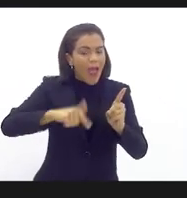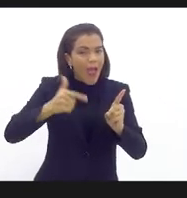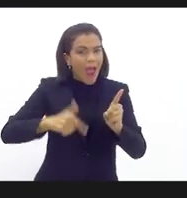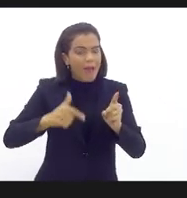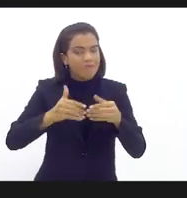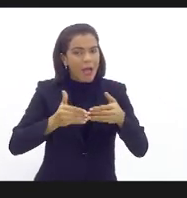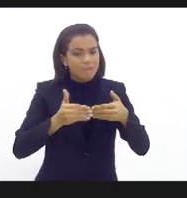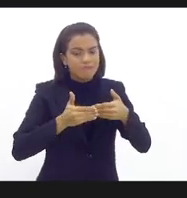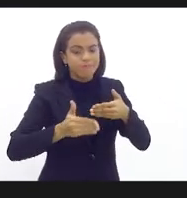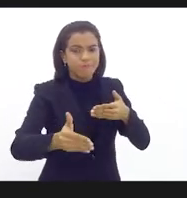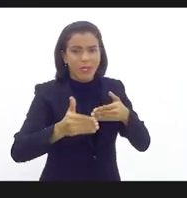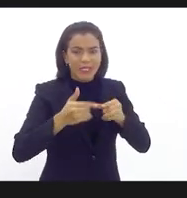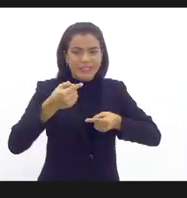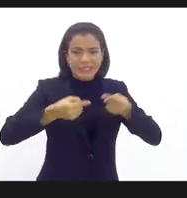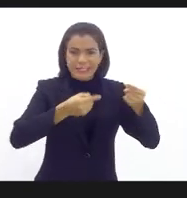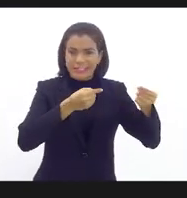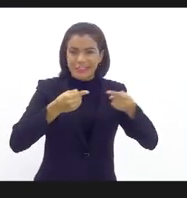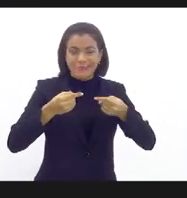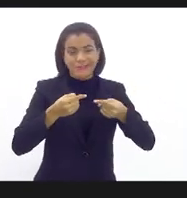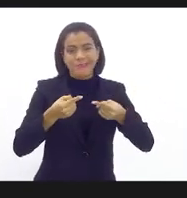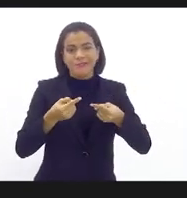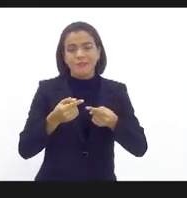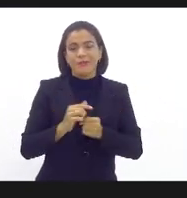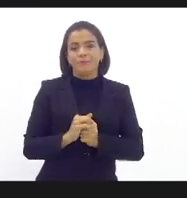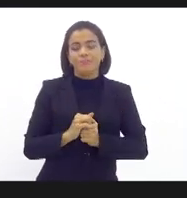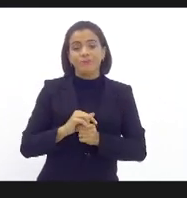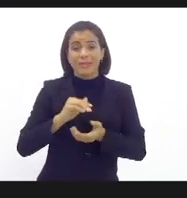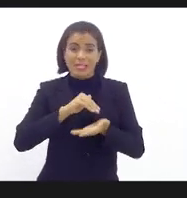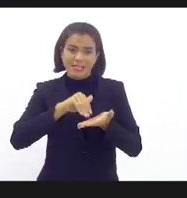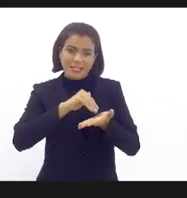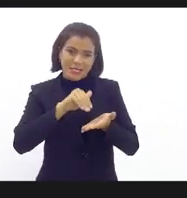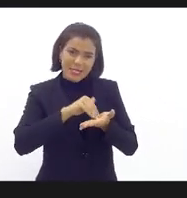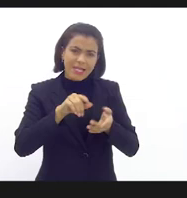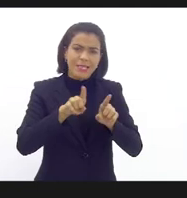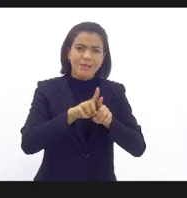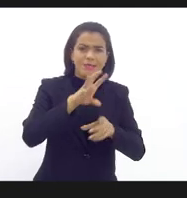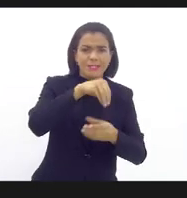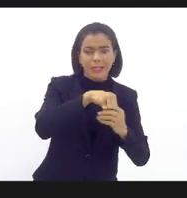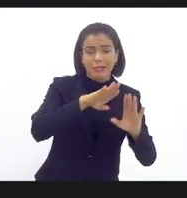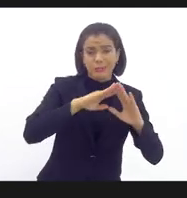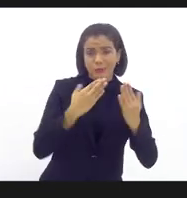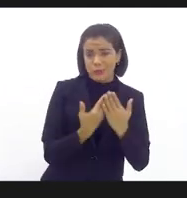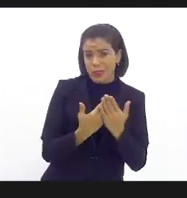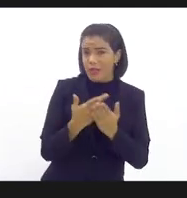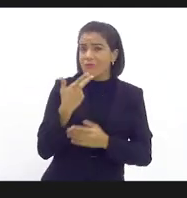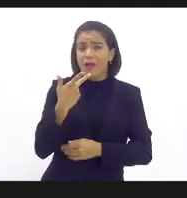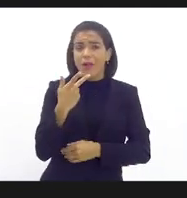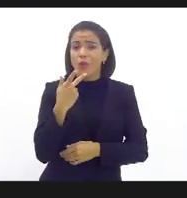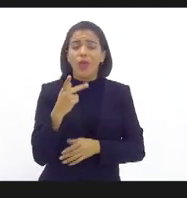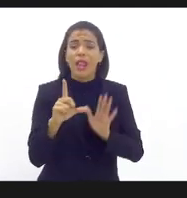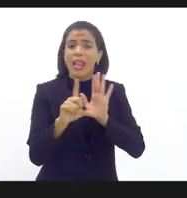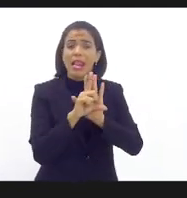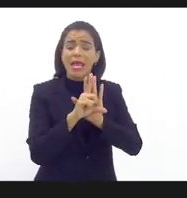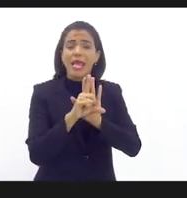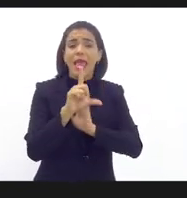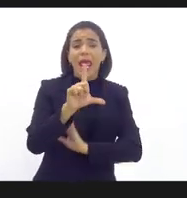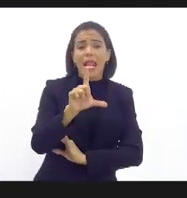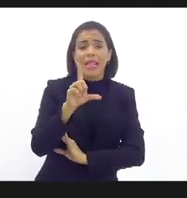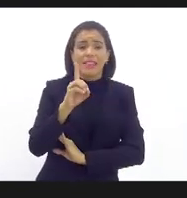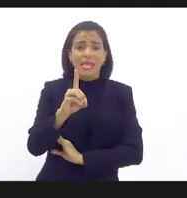adiantado essa discussão nas secretarias e nas escolas, porque nós estamos falando da lei de diretrizes e bases,